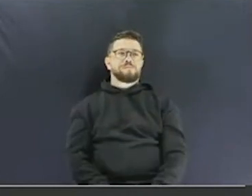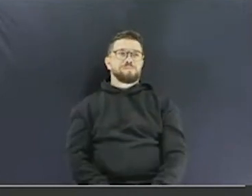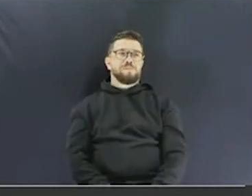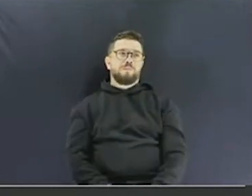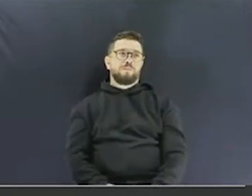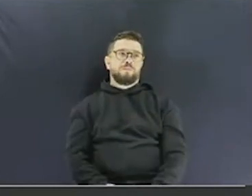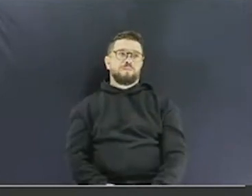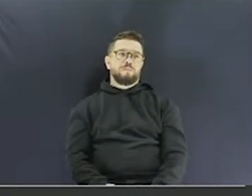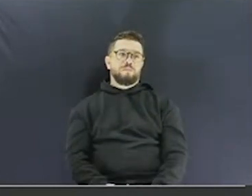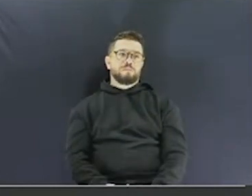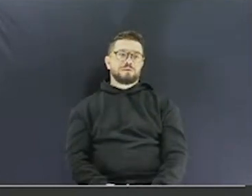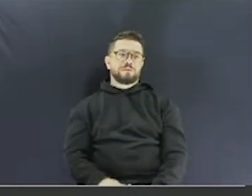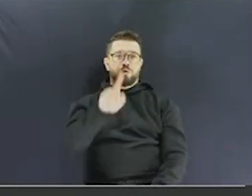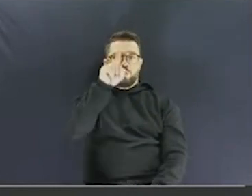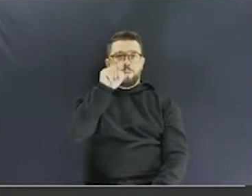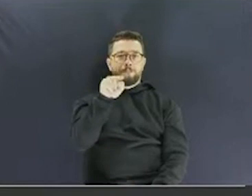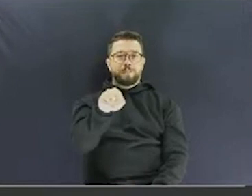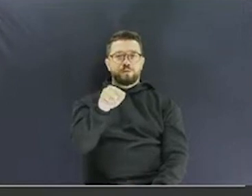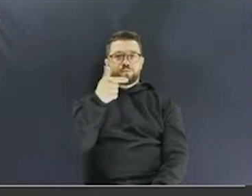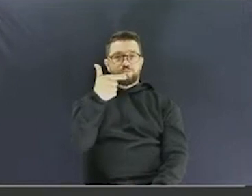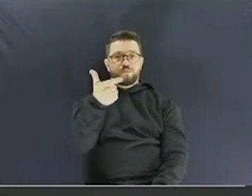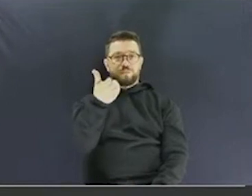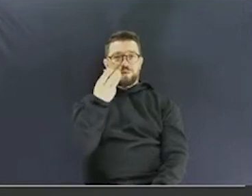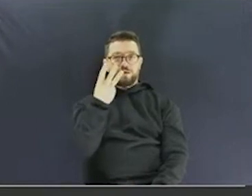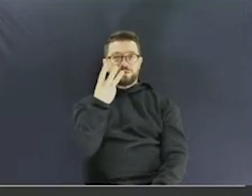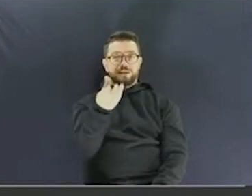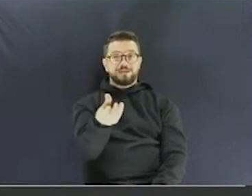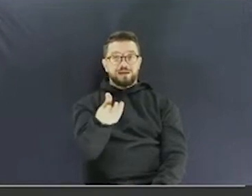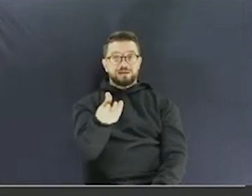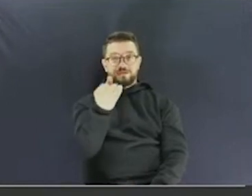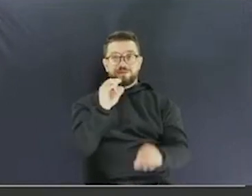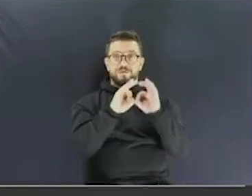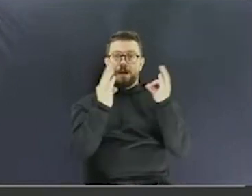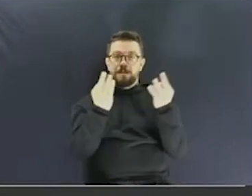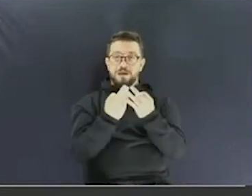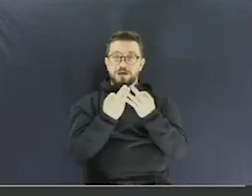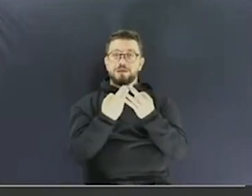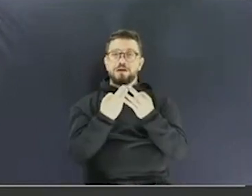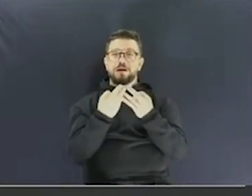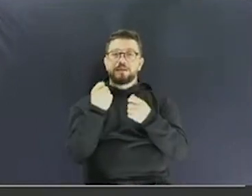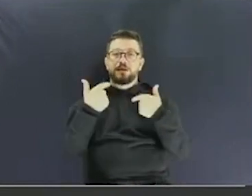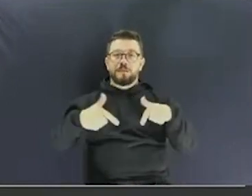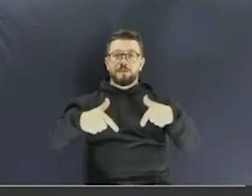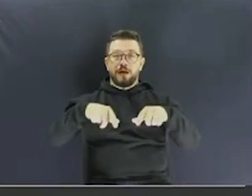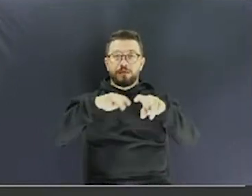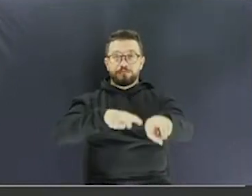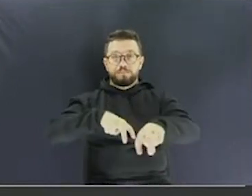1.236 famílias com alimentos produzidos nas hortas comunitárias, estamos muito próximos de atingir essa meta com